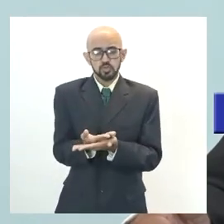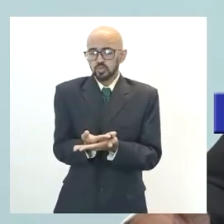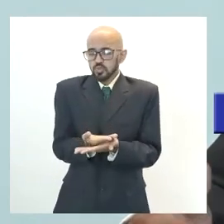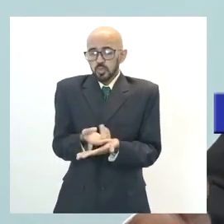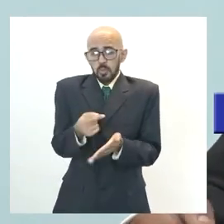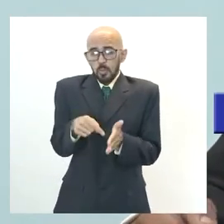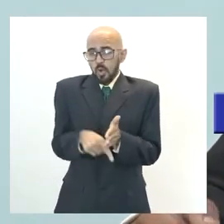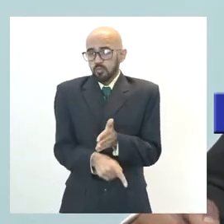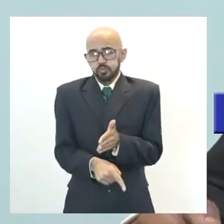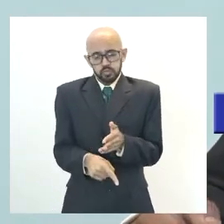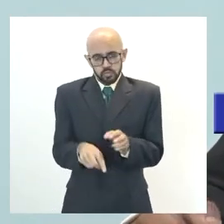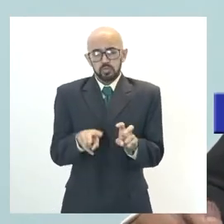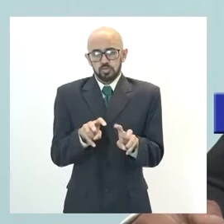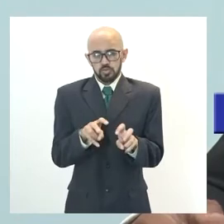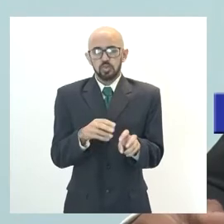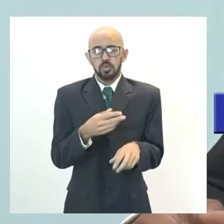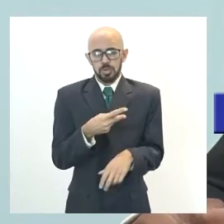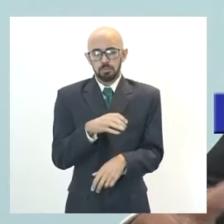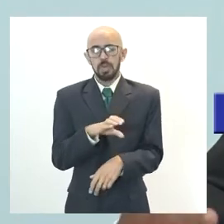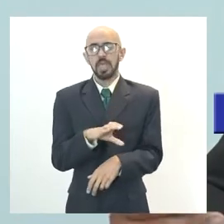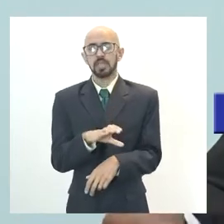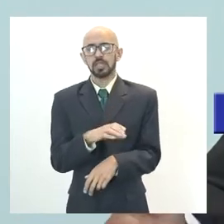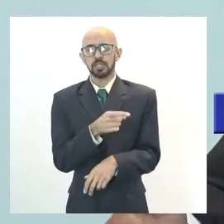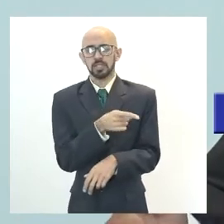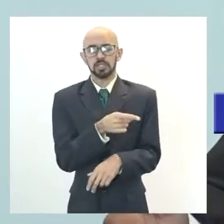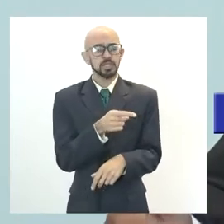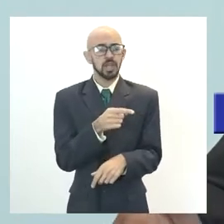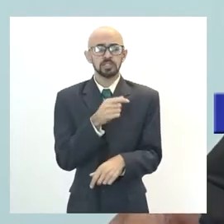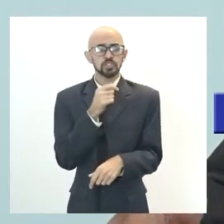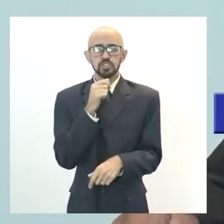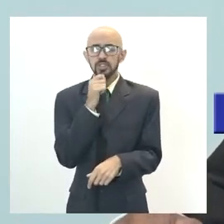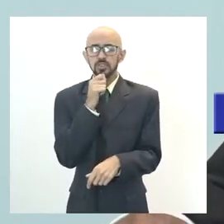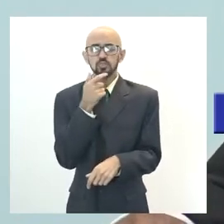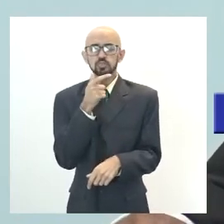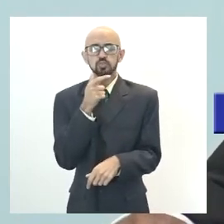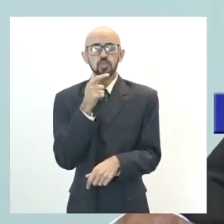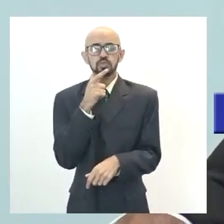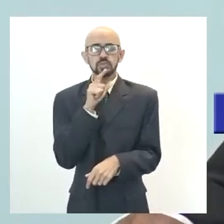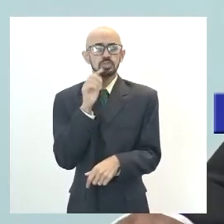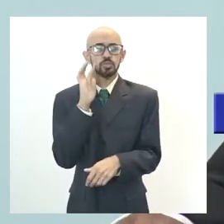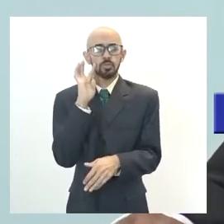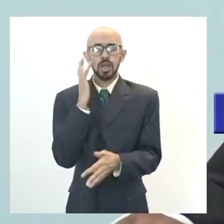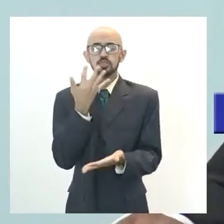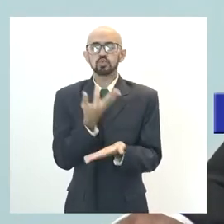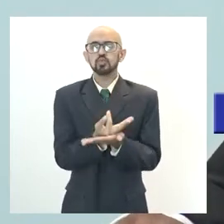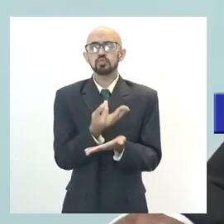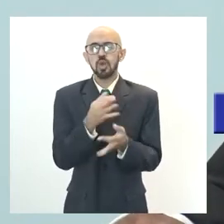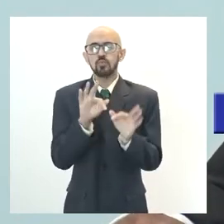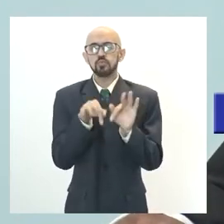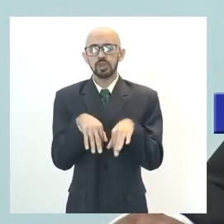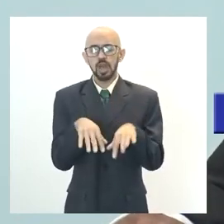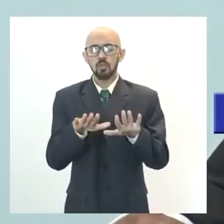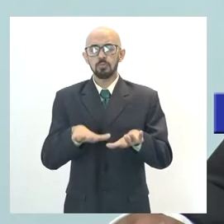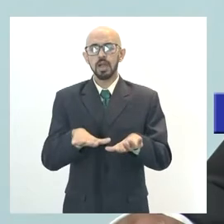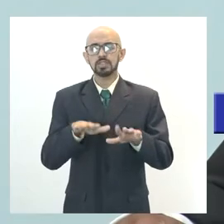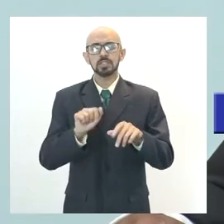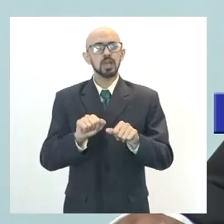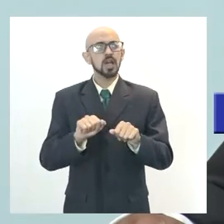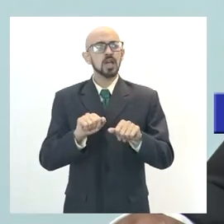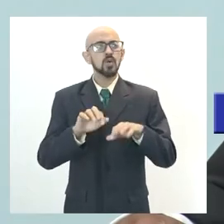à matéria e nós estamos ainda não chegamos a conclusão final mas o tudo encaminha